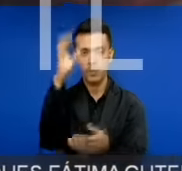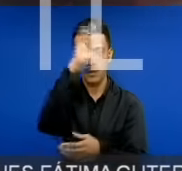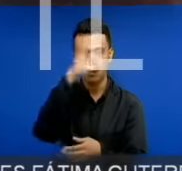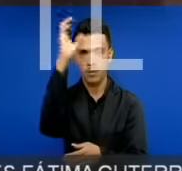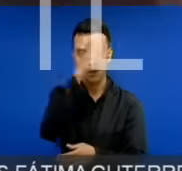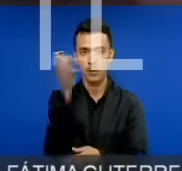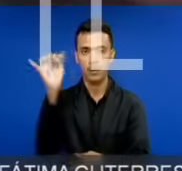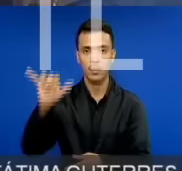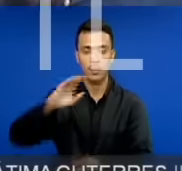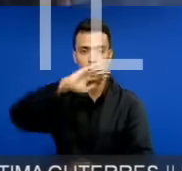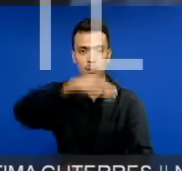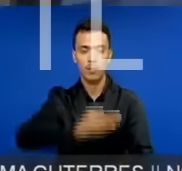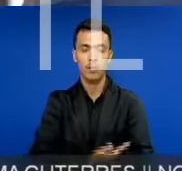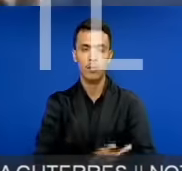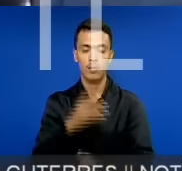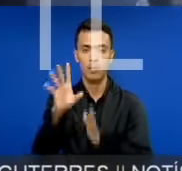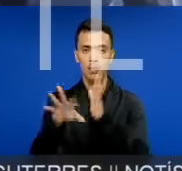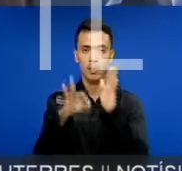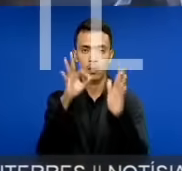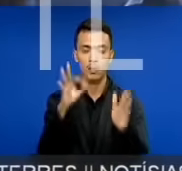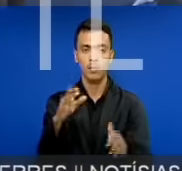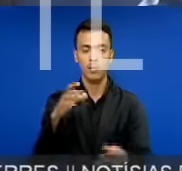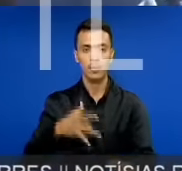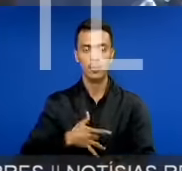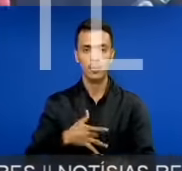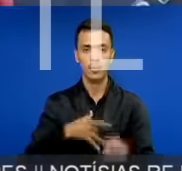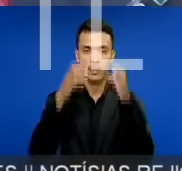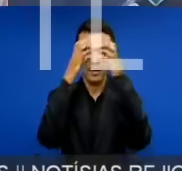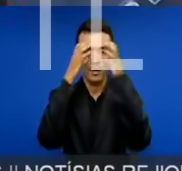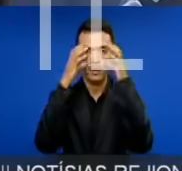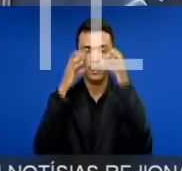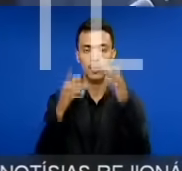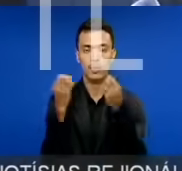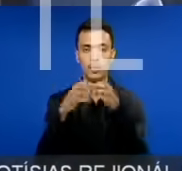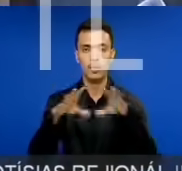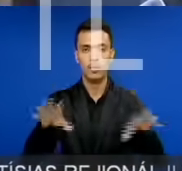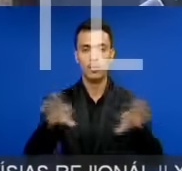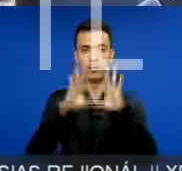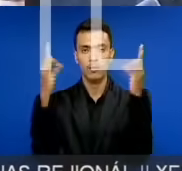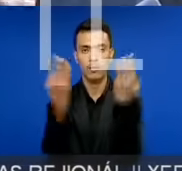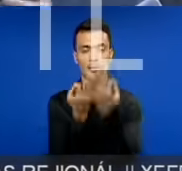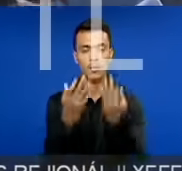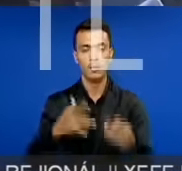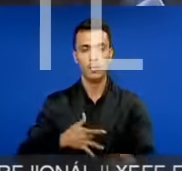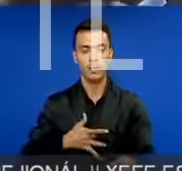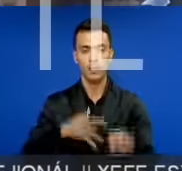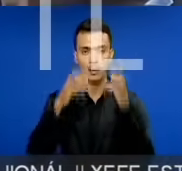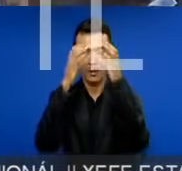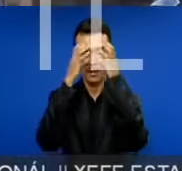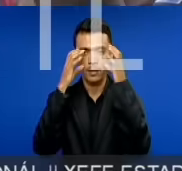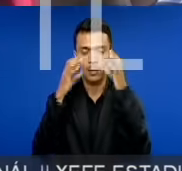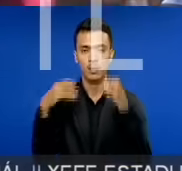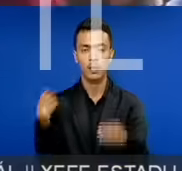nia onto hetan. Sendi triste tamba seret mukwano nia lako nia familia nia sendi triste. Ele é